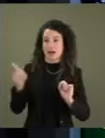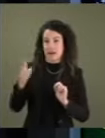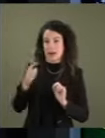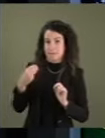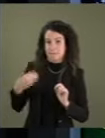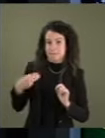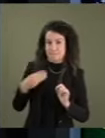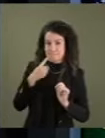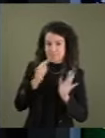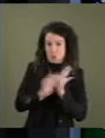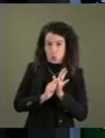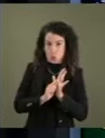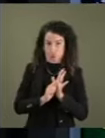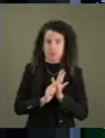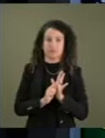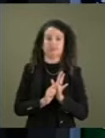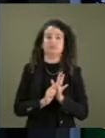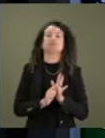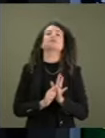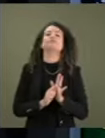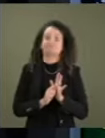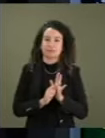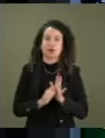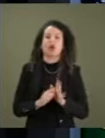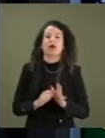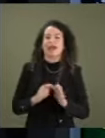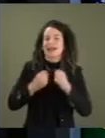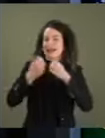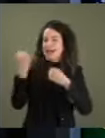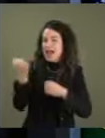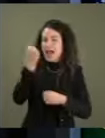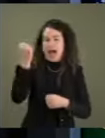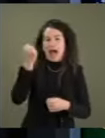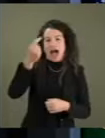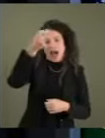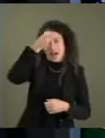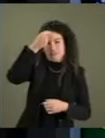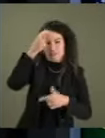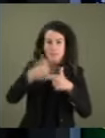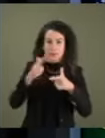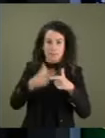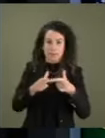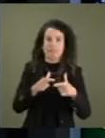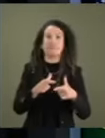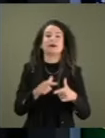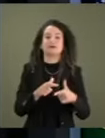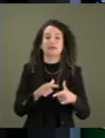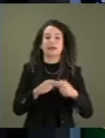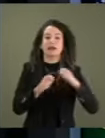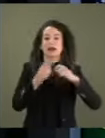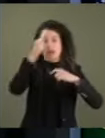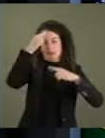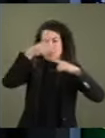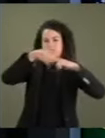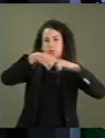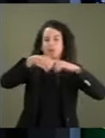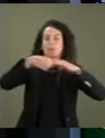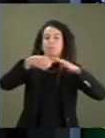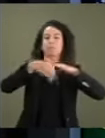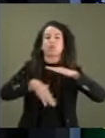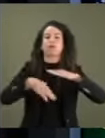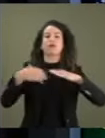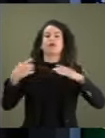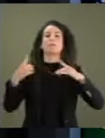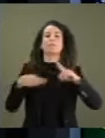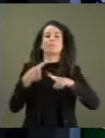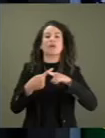causar graves problemas mentais. Entre eles, como eu falei, a esquizofrenia e a psicose, que é um fator de